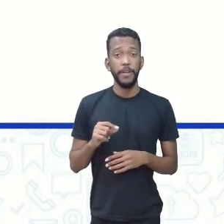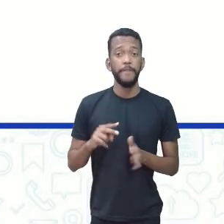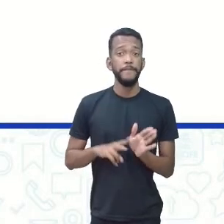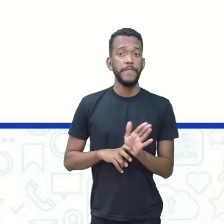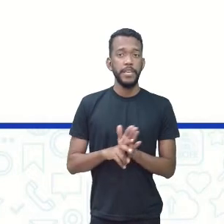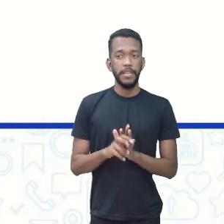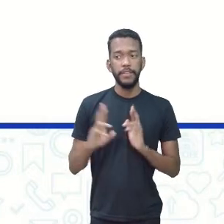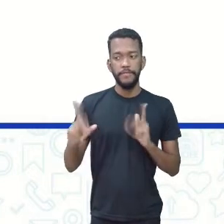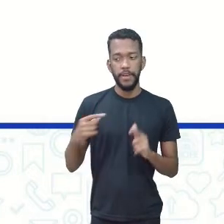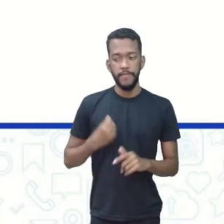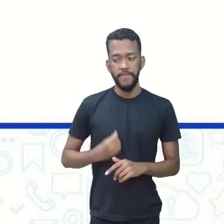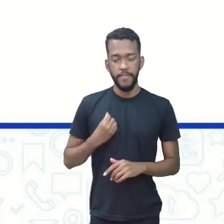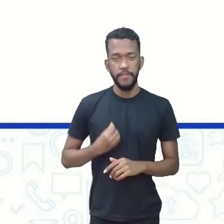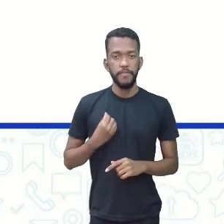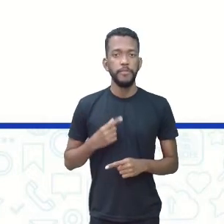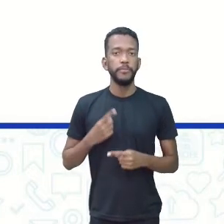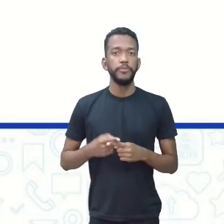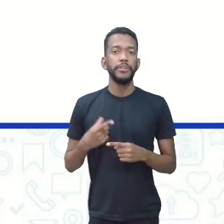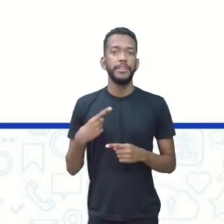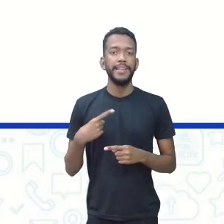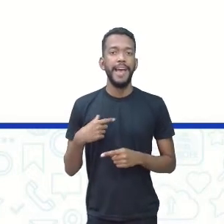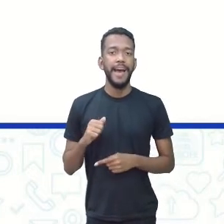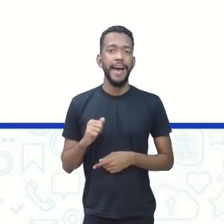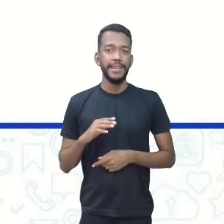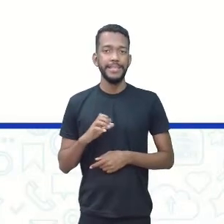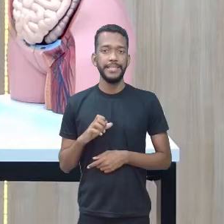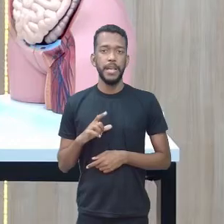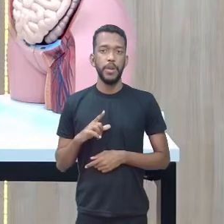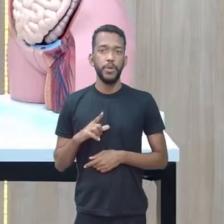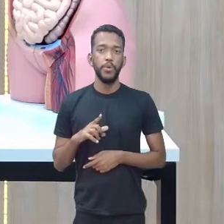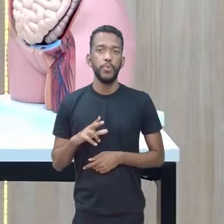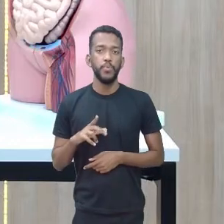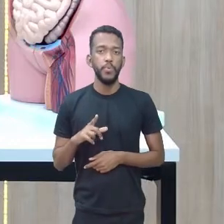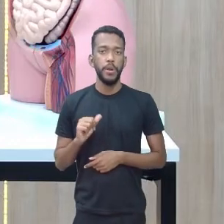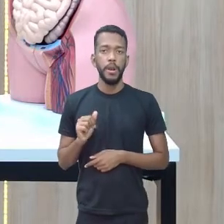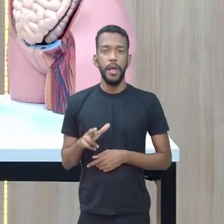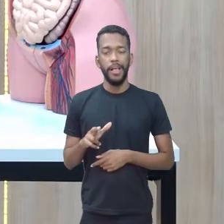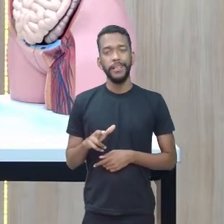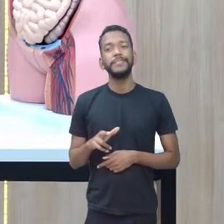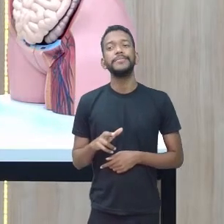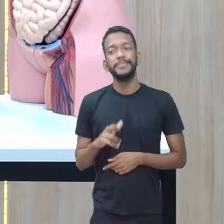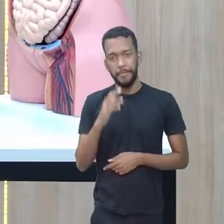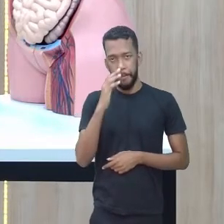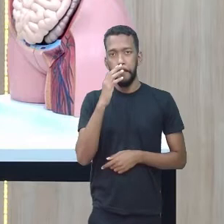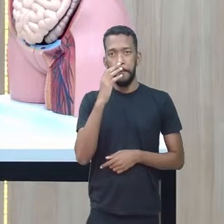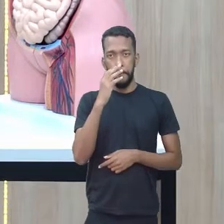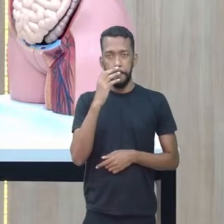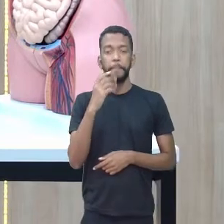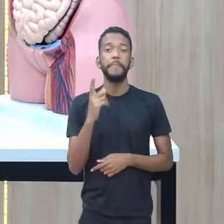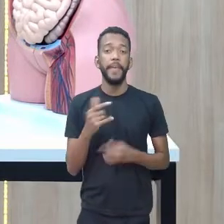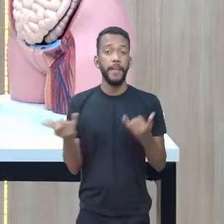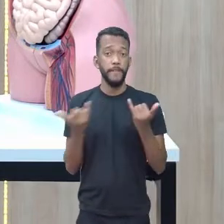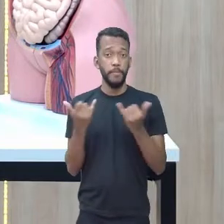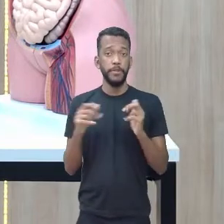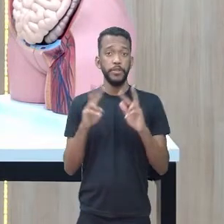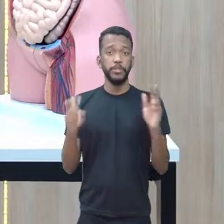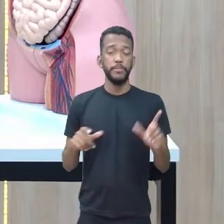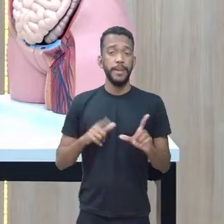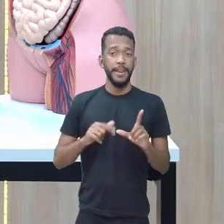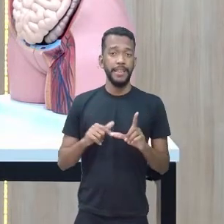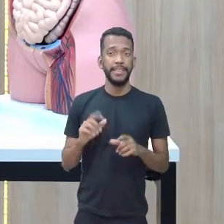vírus diferem dos seres vivos por serem acelulares. E aí, trazendo a informação da letra D, que diz